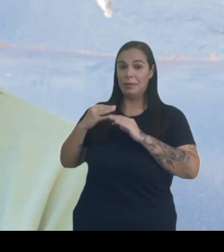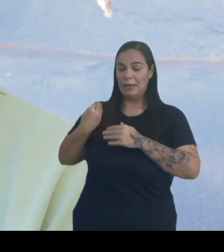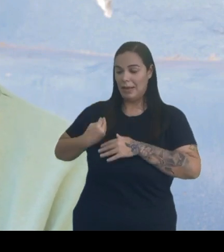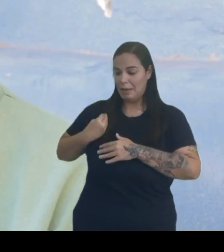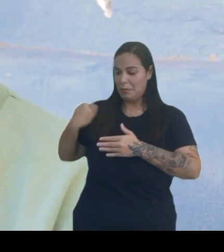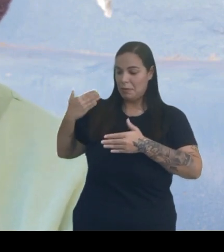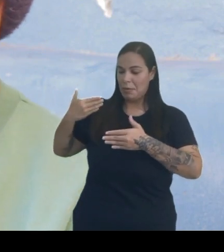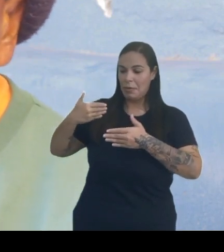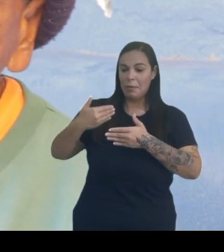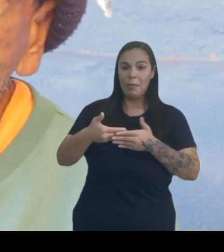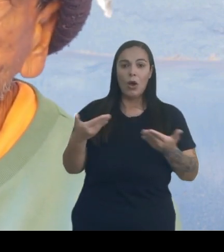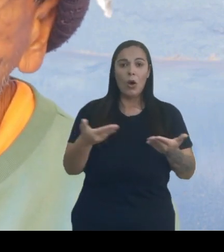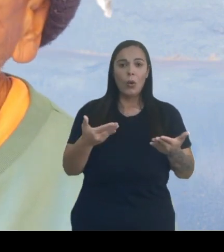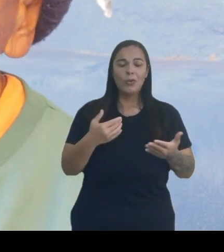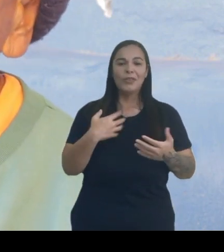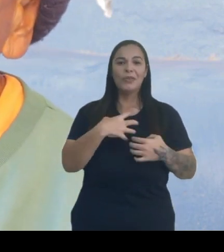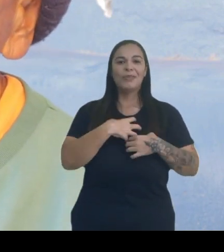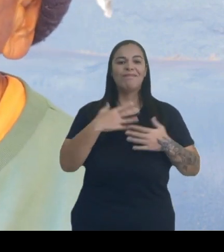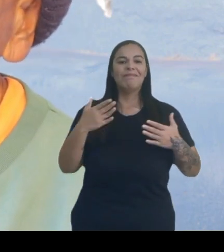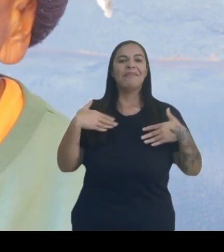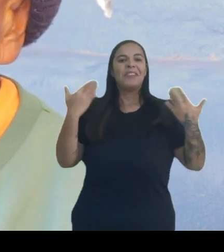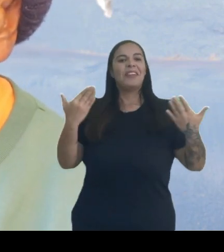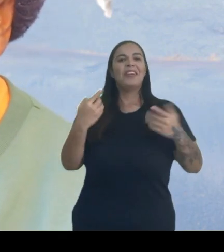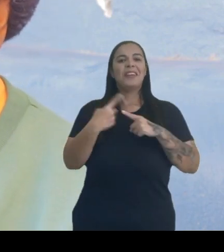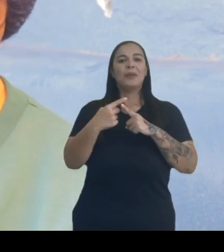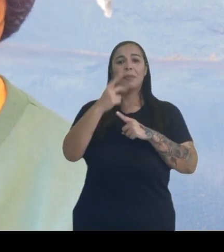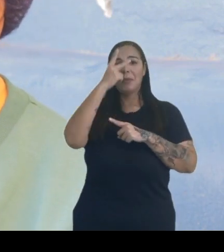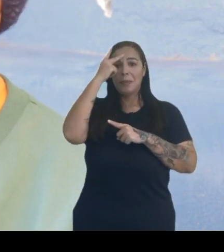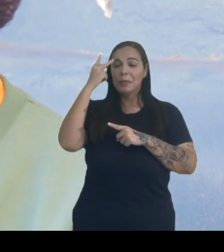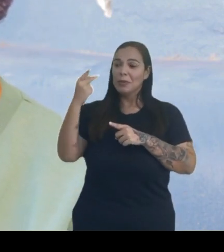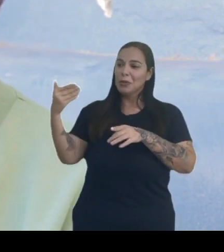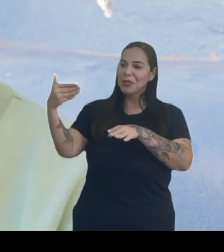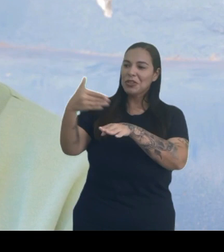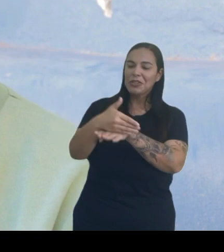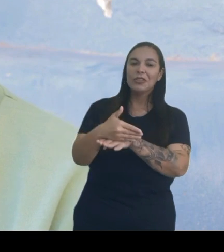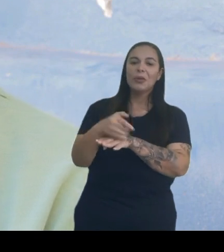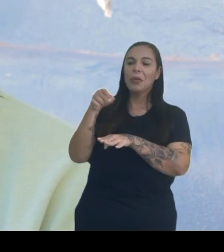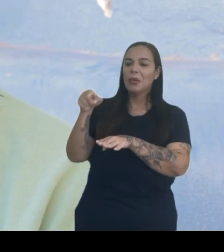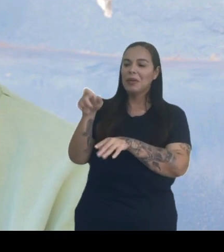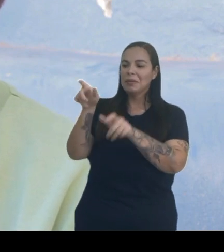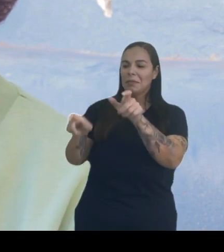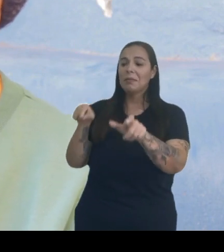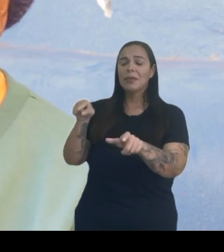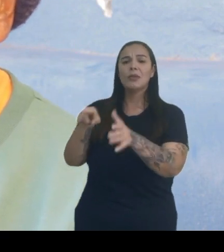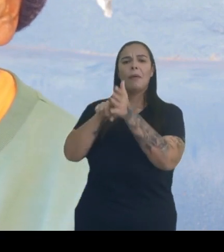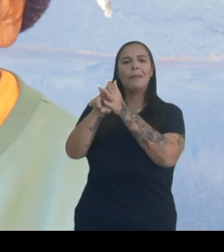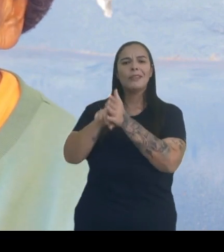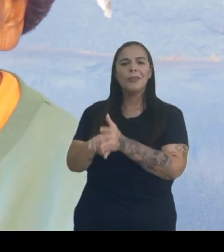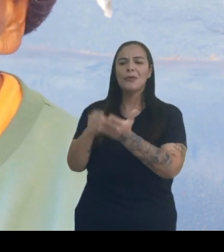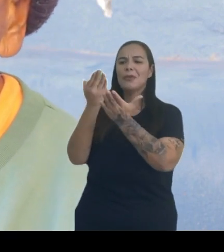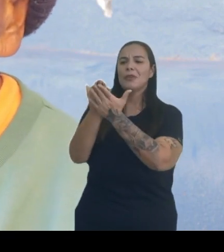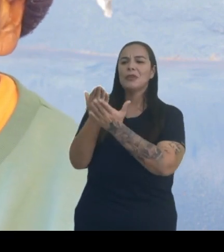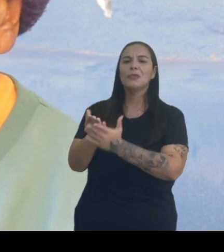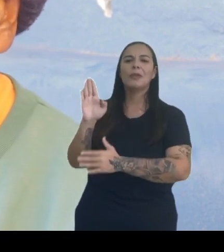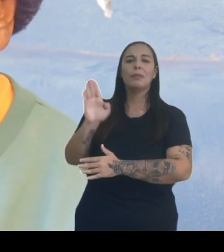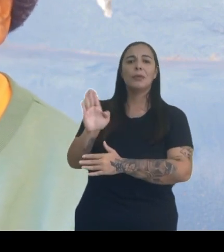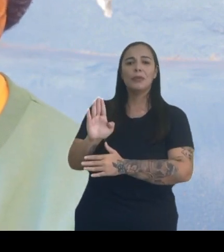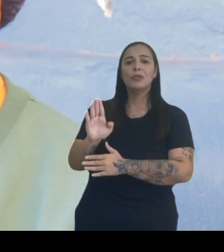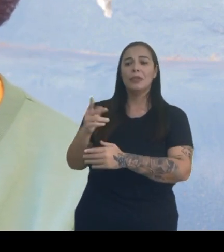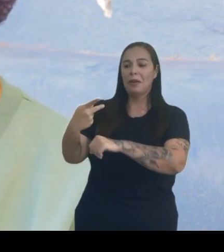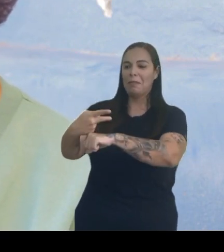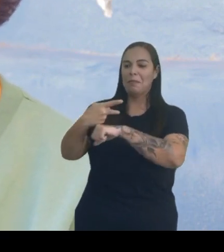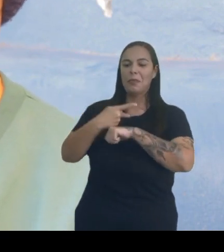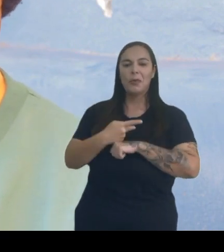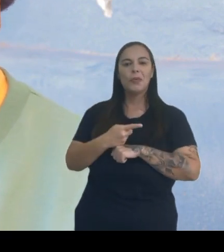cá, eu me sinto alegre em chegar pessoas igual a vocês, que fazem os estudos de biologia, as meninas da faculdade sempre